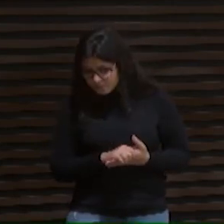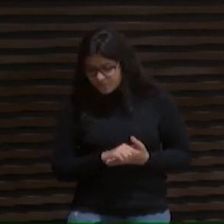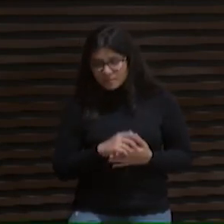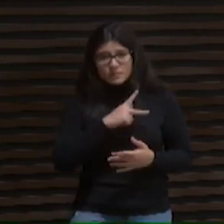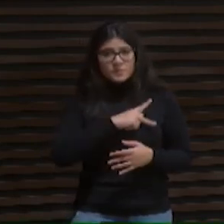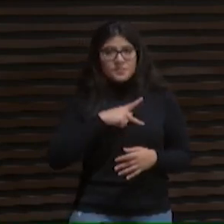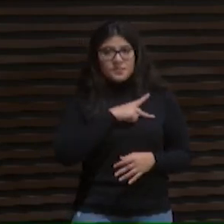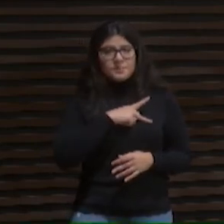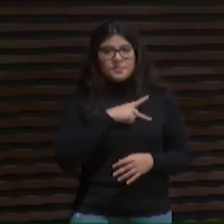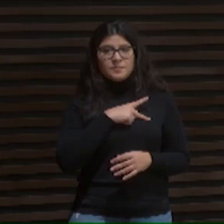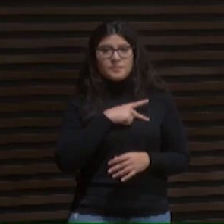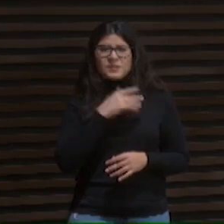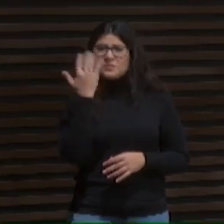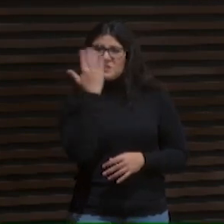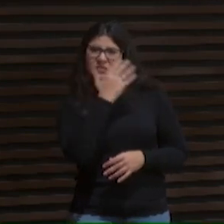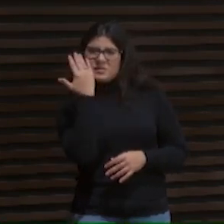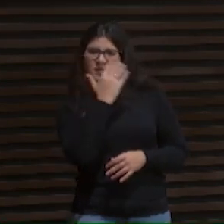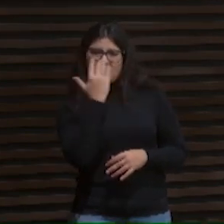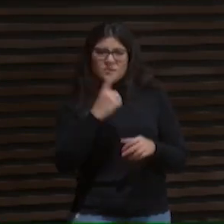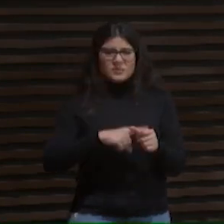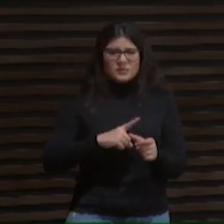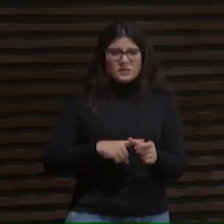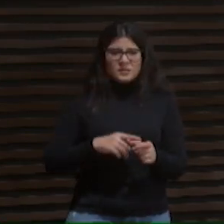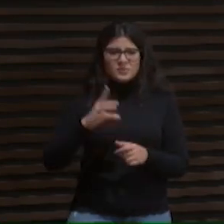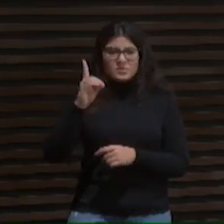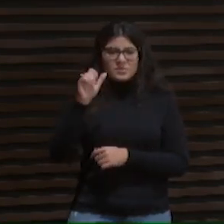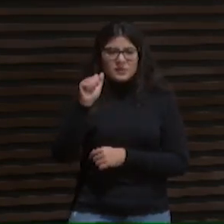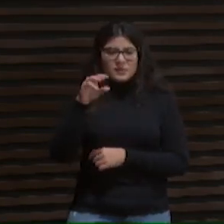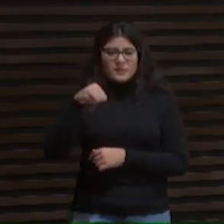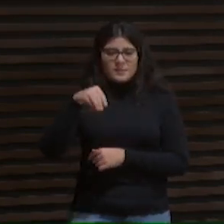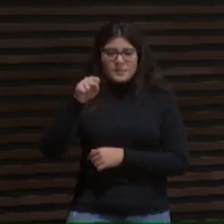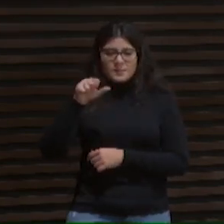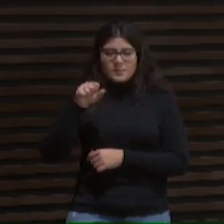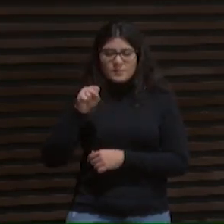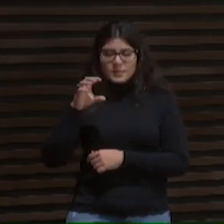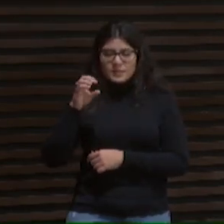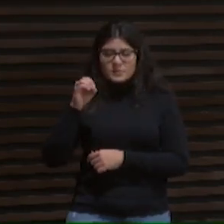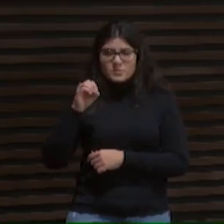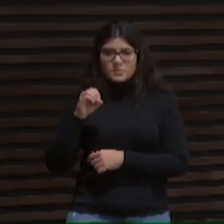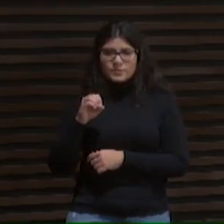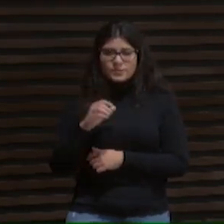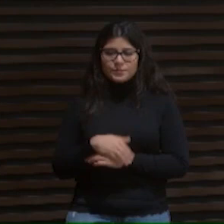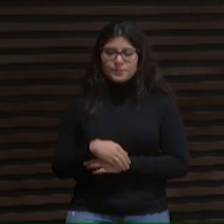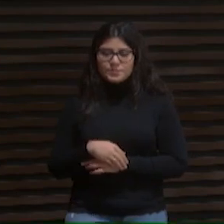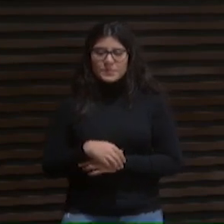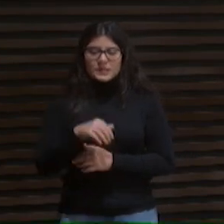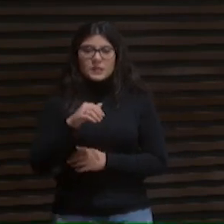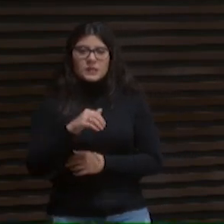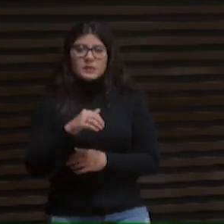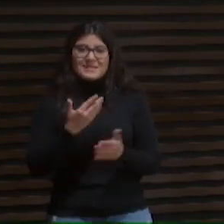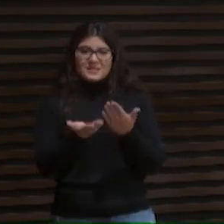Paulo vai cego até Damasco. E nisso, Ananias, um servo do Senhor que estava